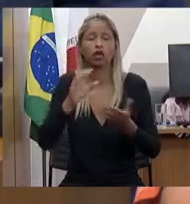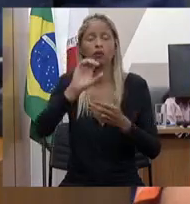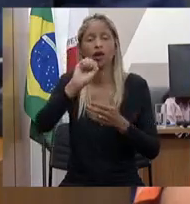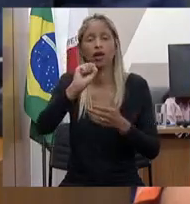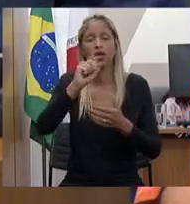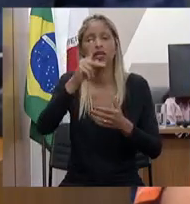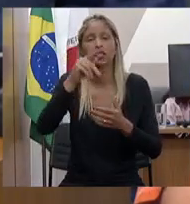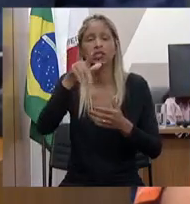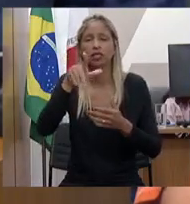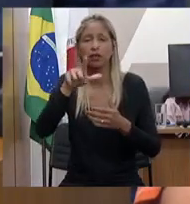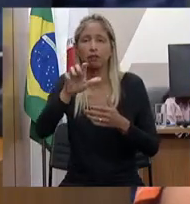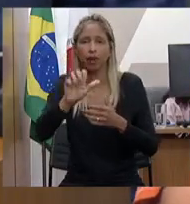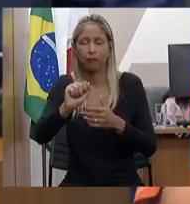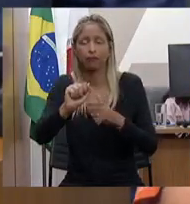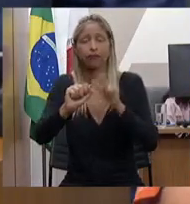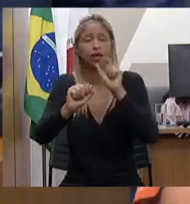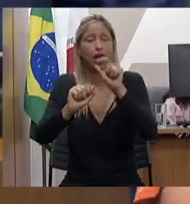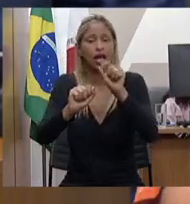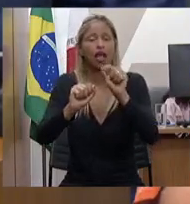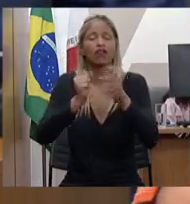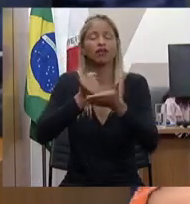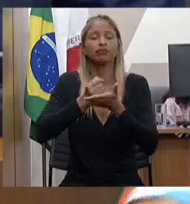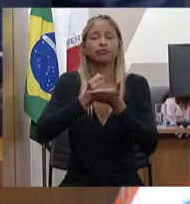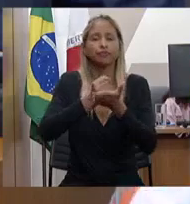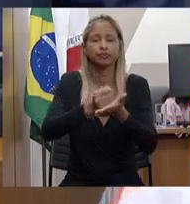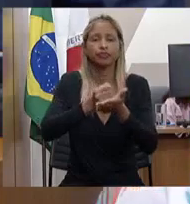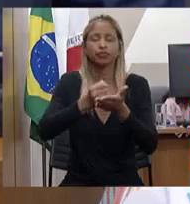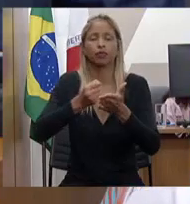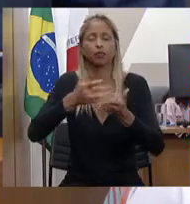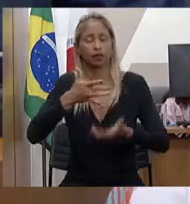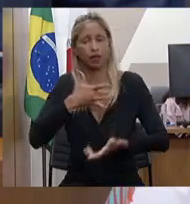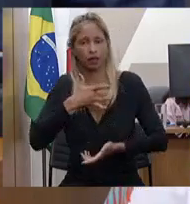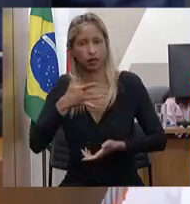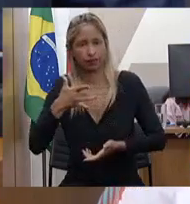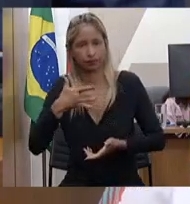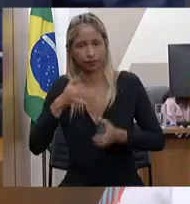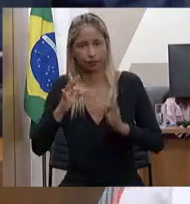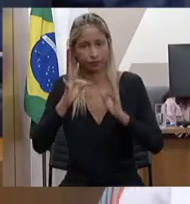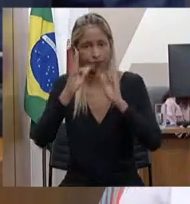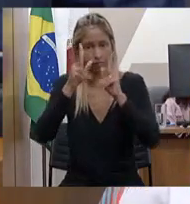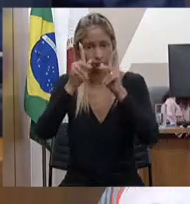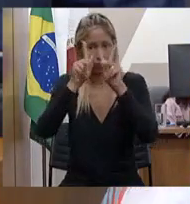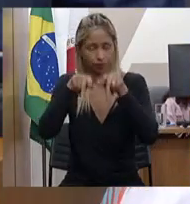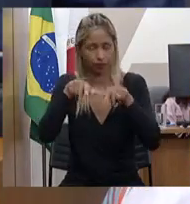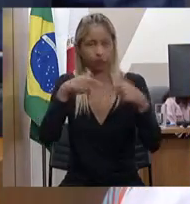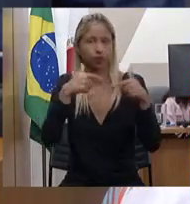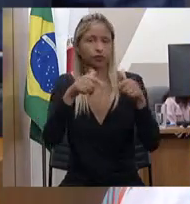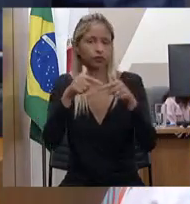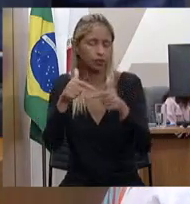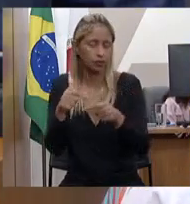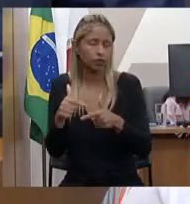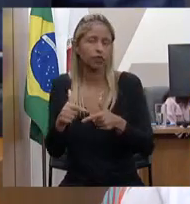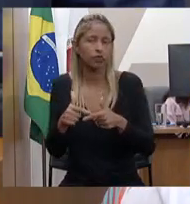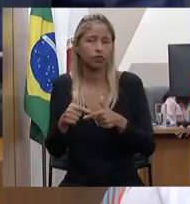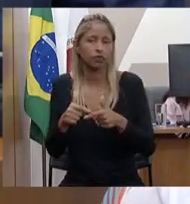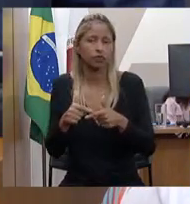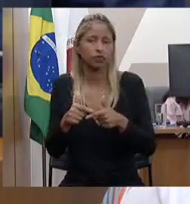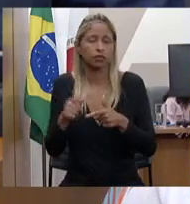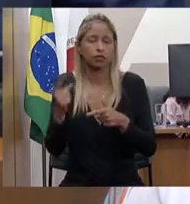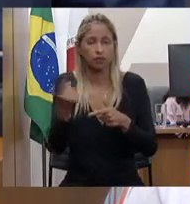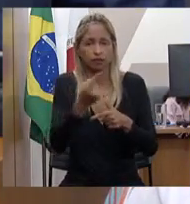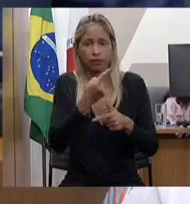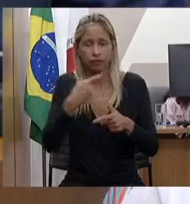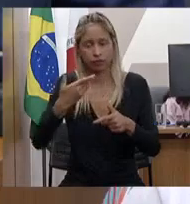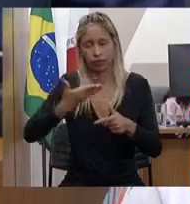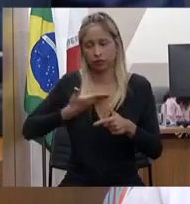a Cipa ela vem contribuir com a saúde de todo trabalhador né é a